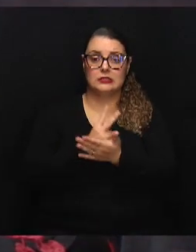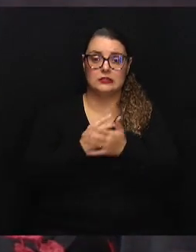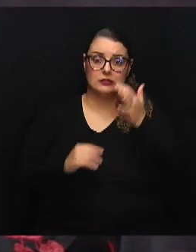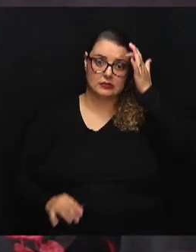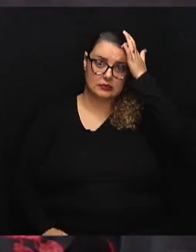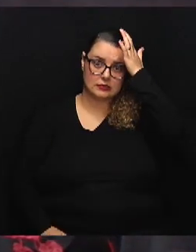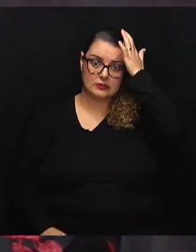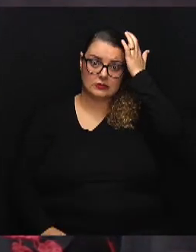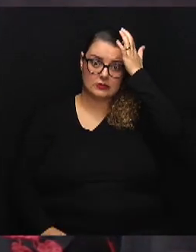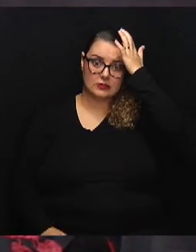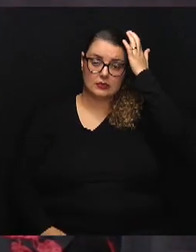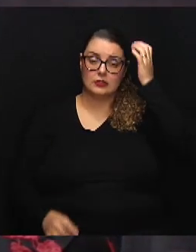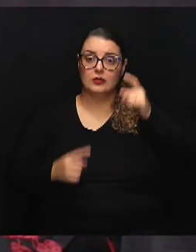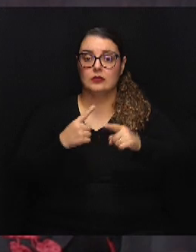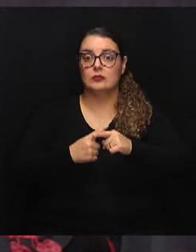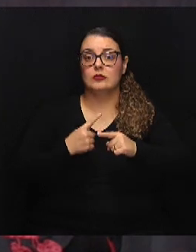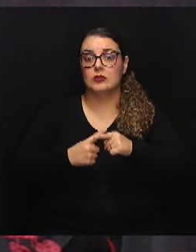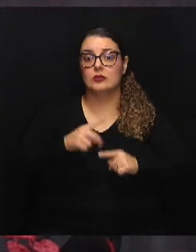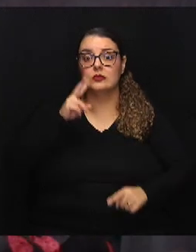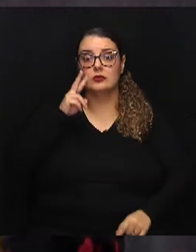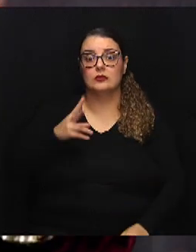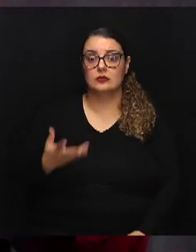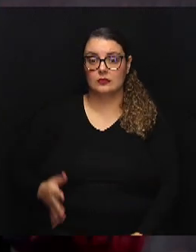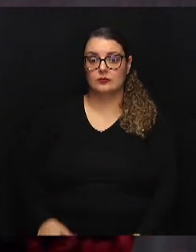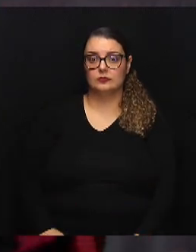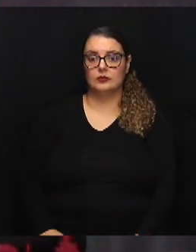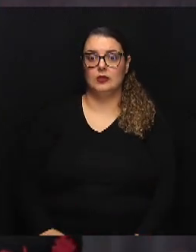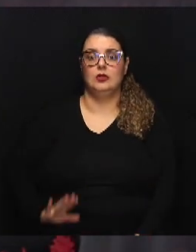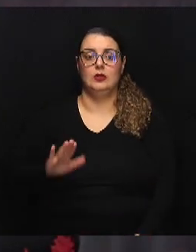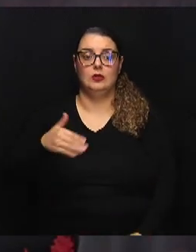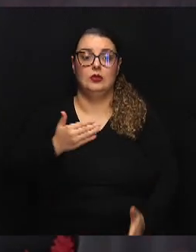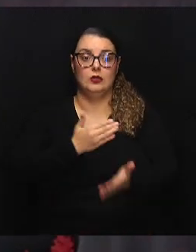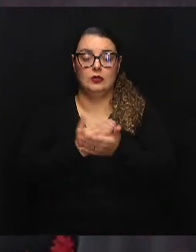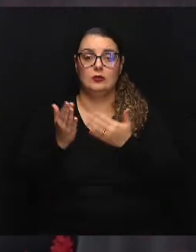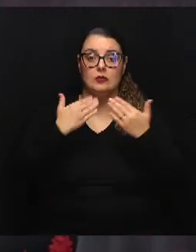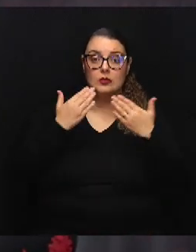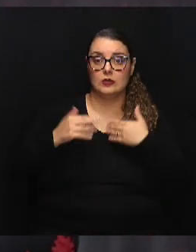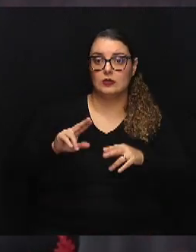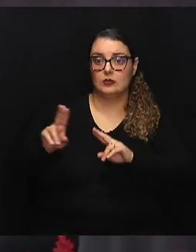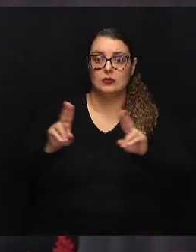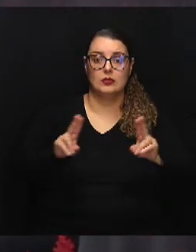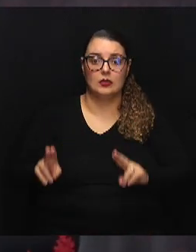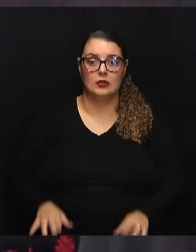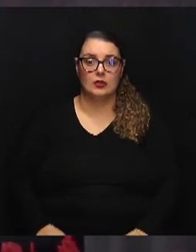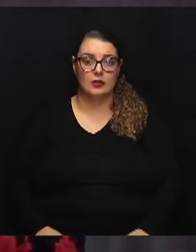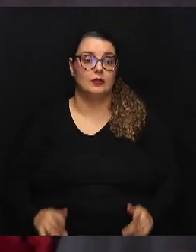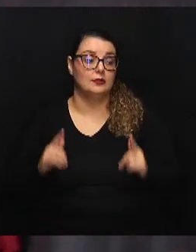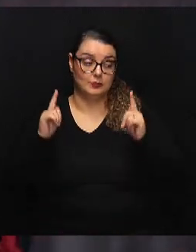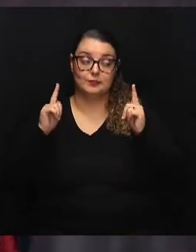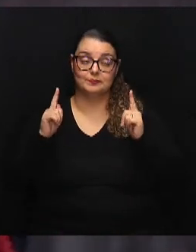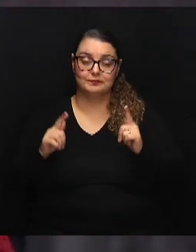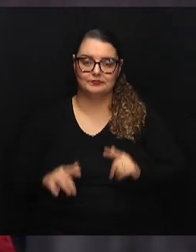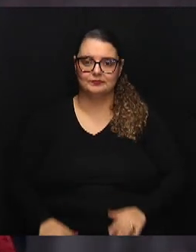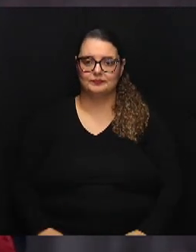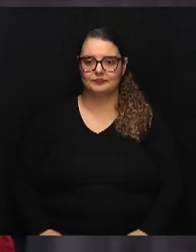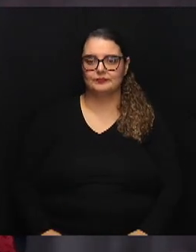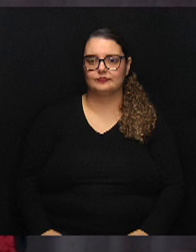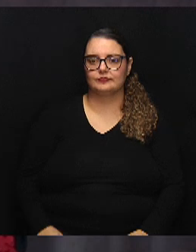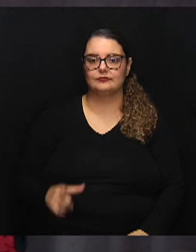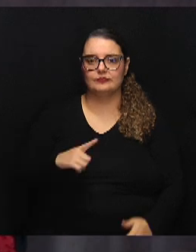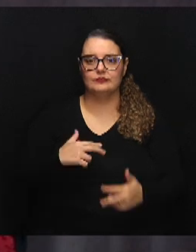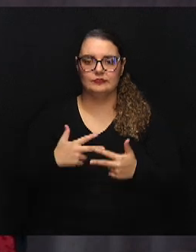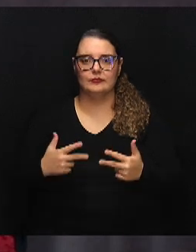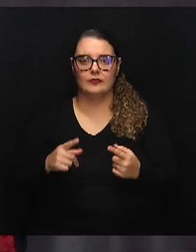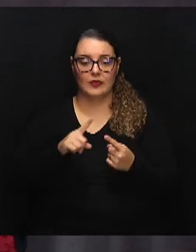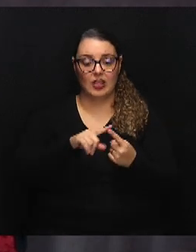Porque que eu vejo? Quando eu comecei a conversar com eles sobre as nomenclaturas, eu me diverti muito, né? Porque tem a coisa do